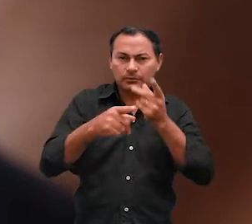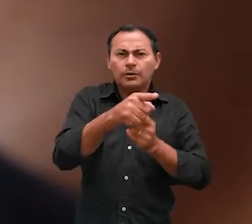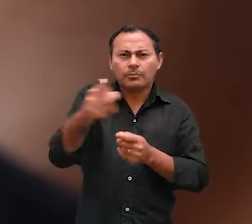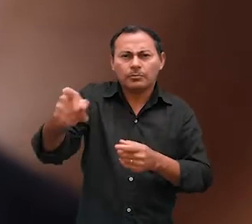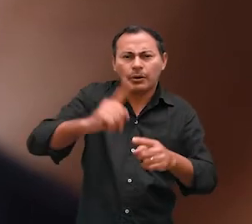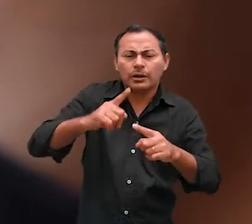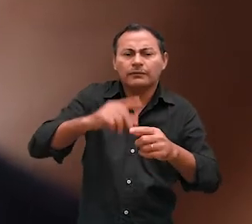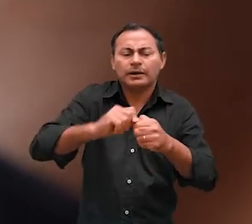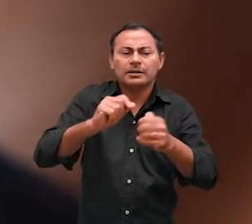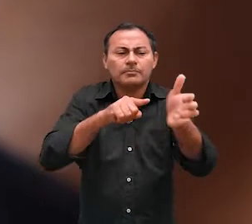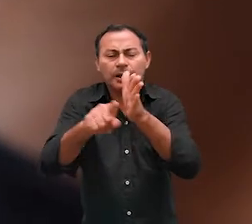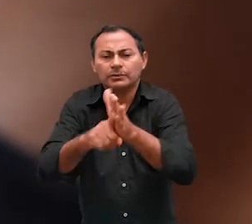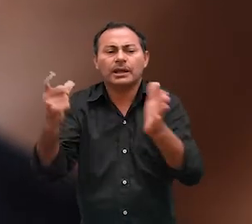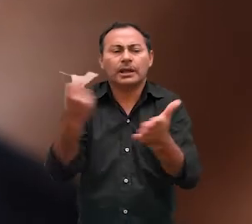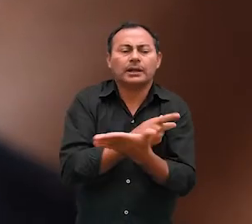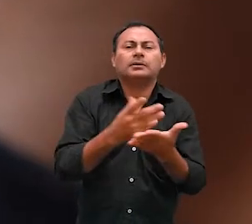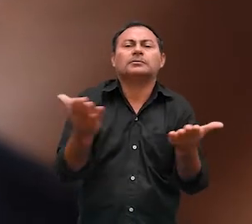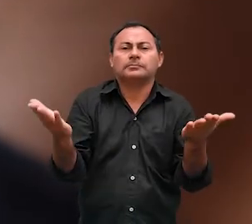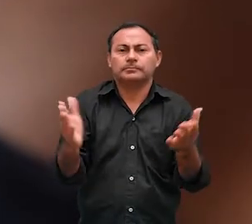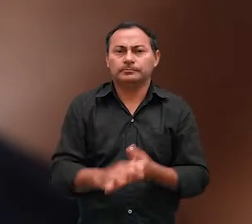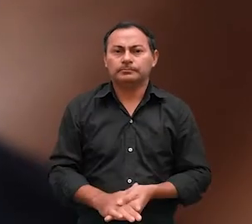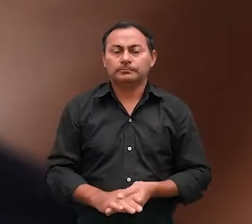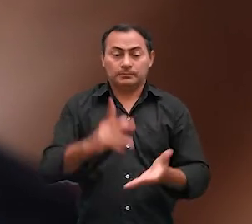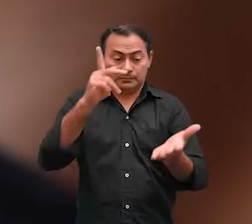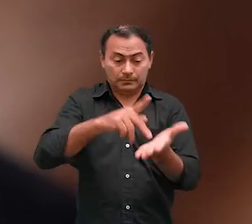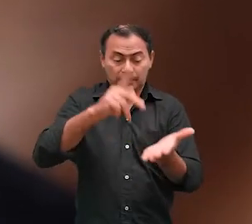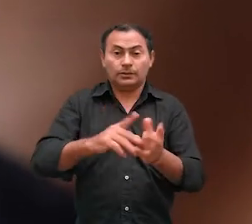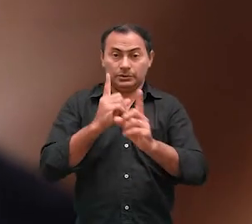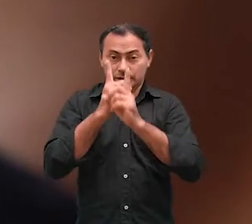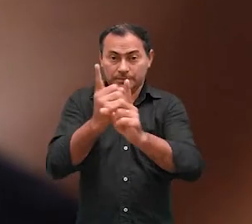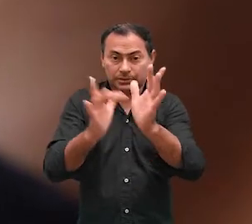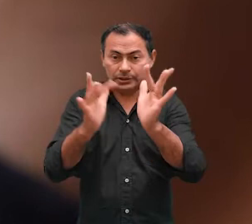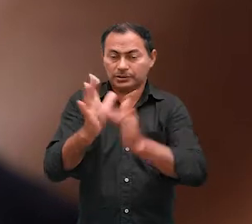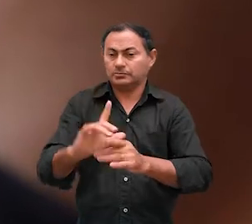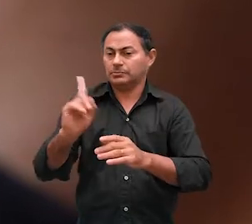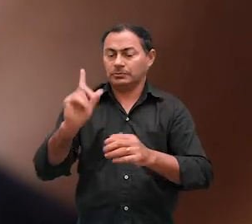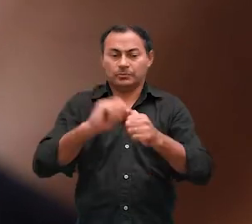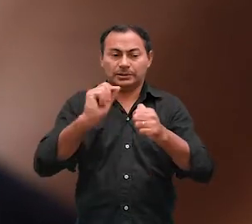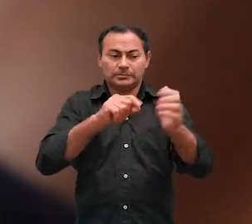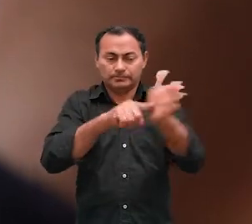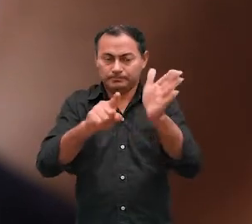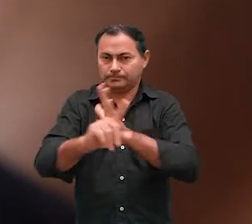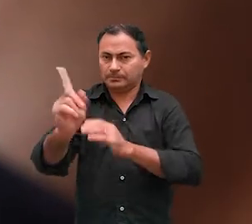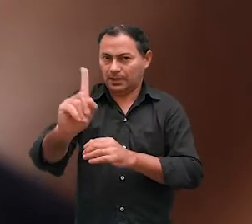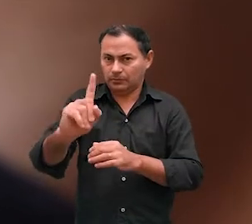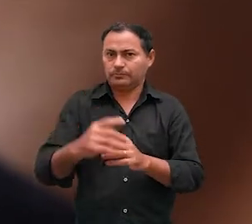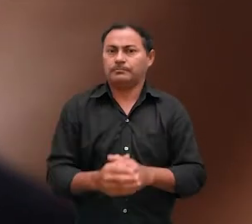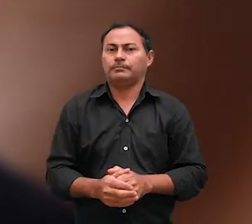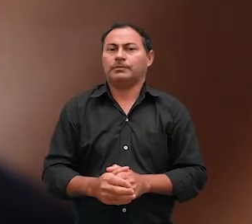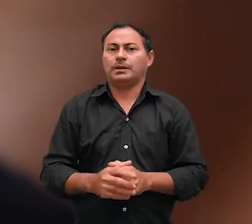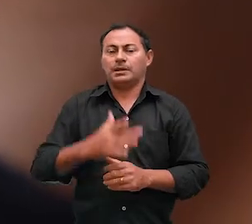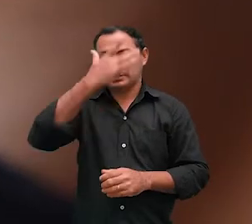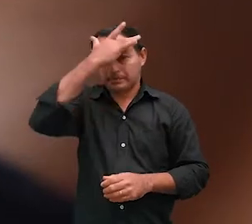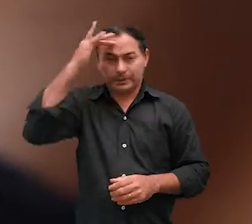Jesus dissesse porque vocês estão fazendo as perguntas erradas um verdadeiro discípulo de Jesus não deveria estar fazendo esse tipo de pergunta